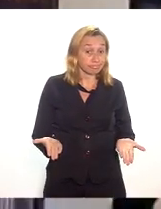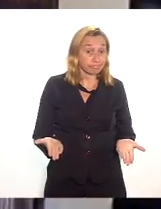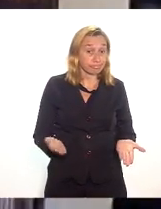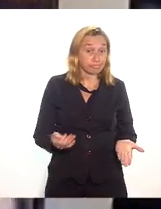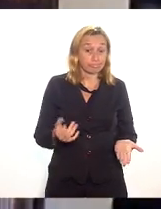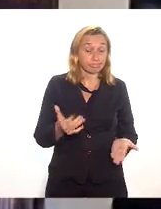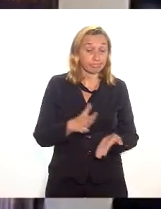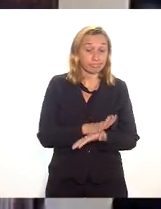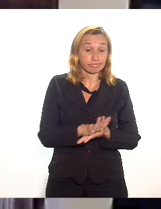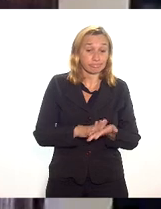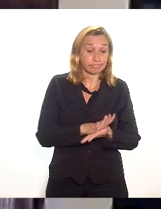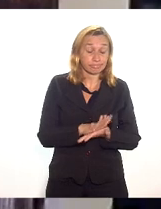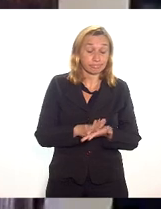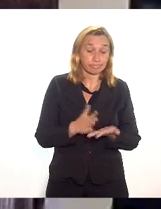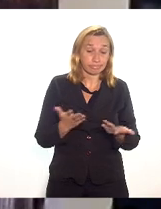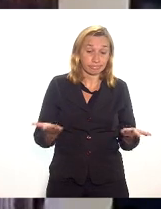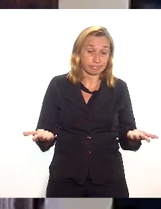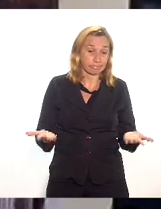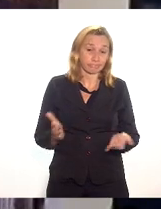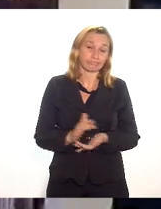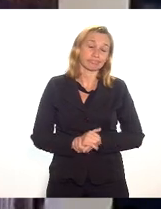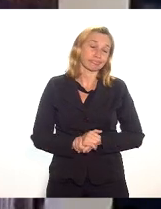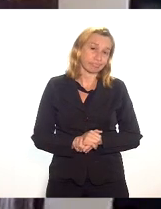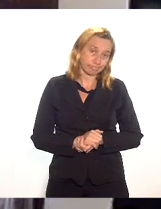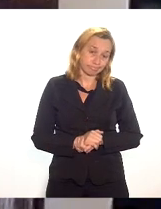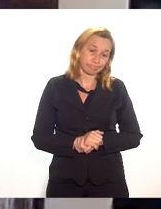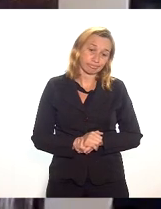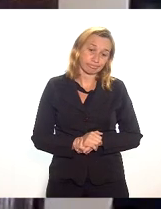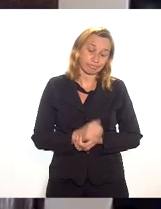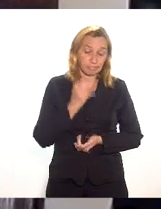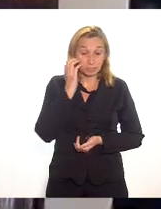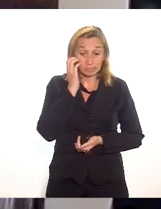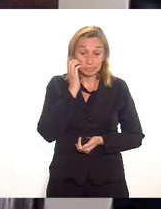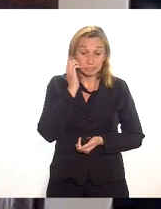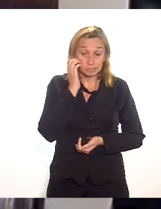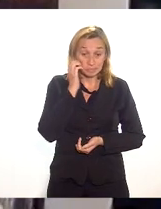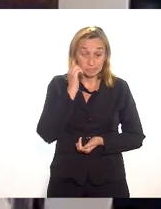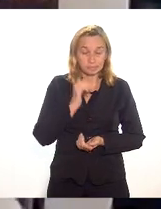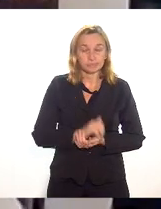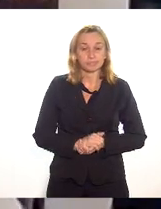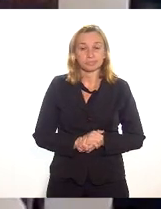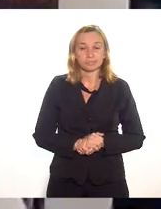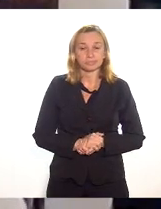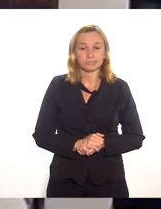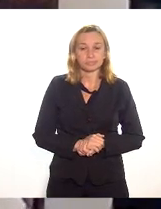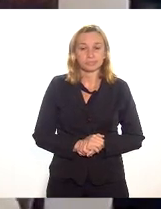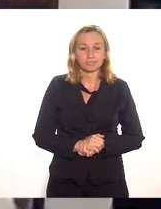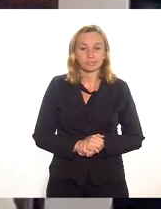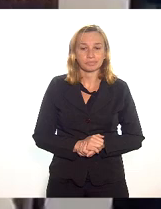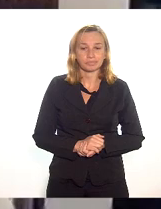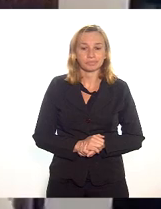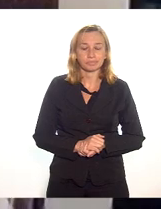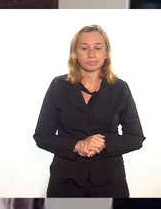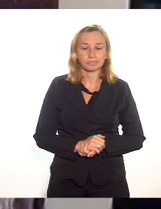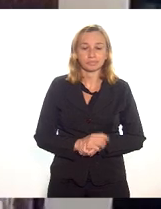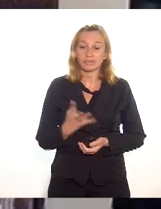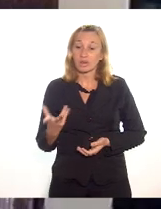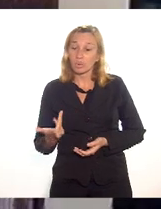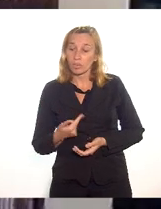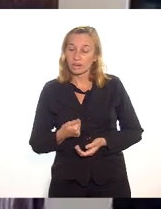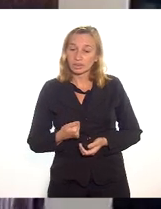na totalidade dos usuários. A condenação dos serviços prestados de